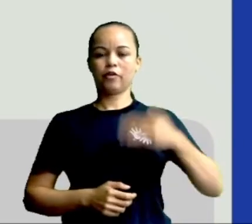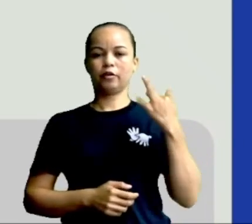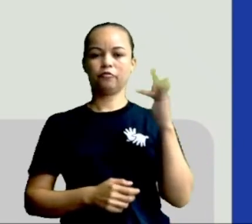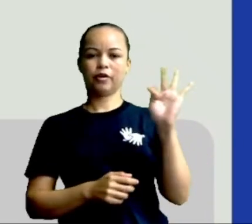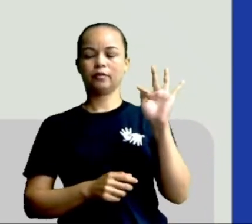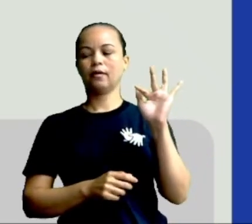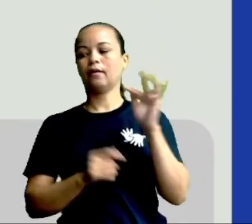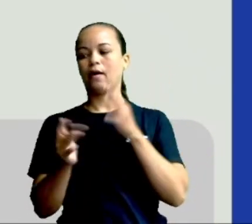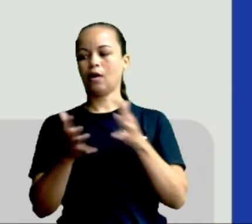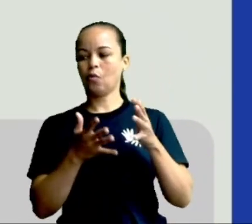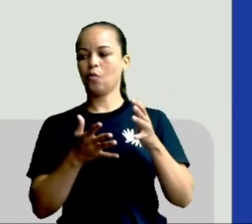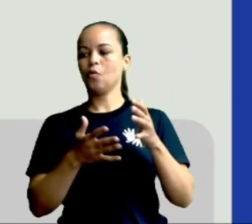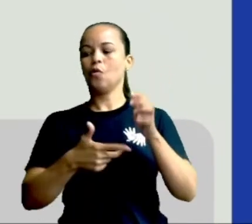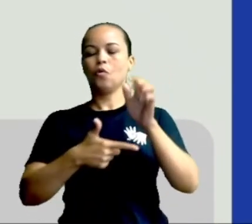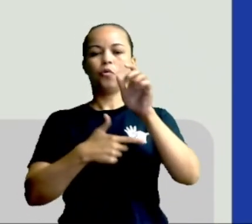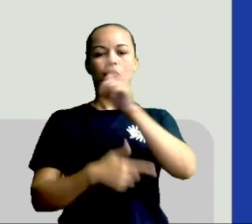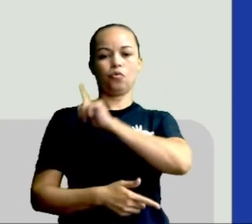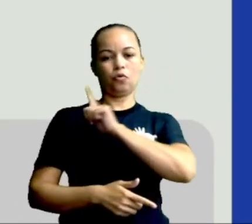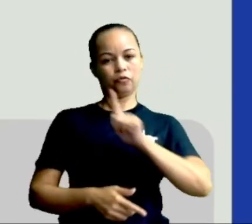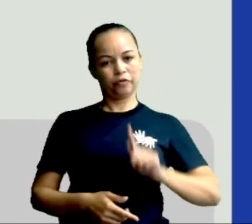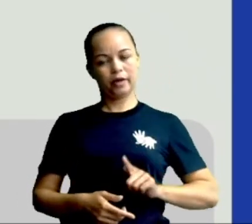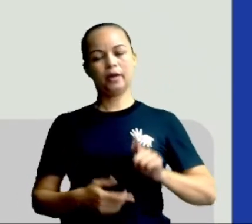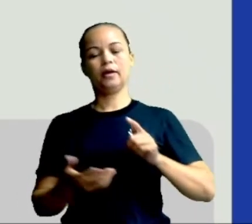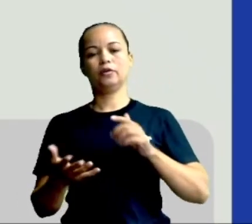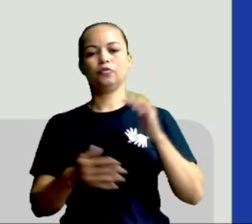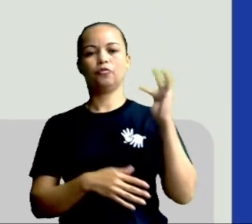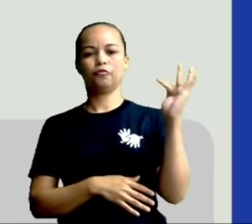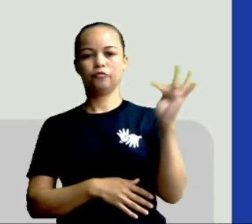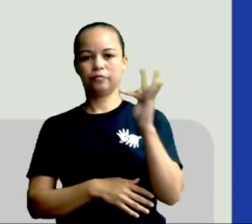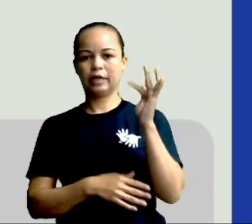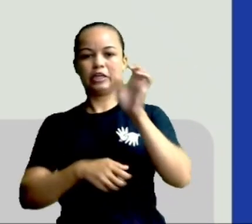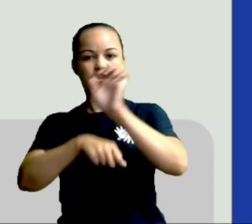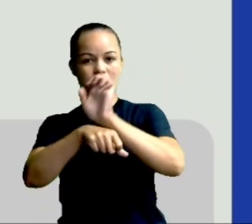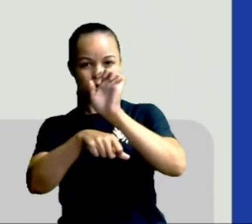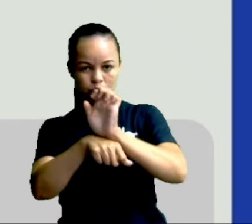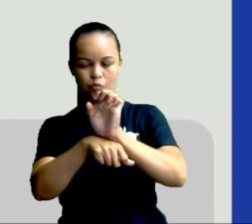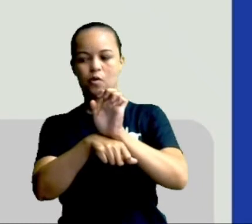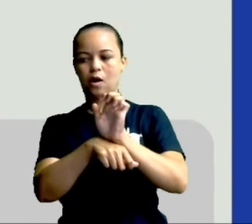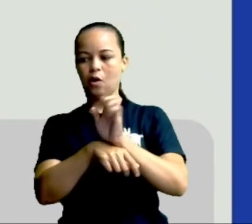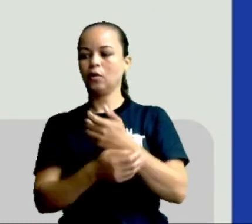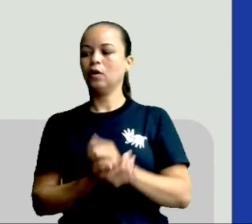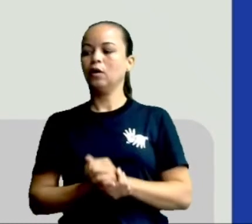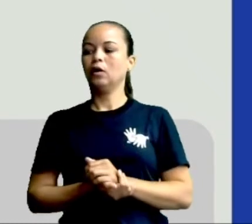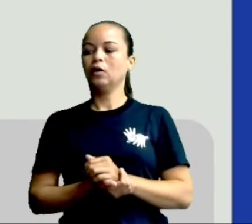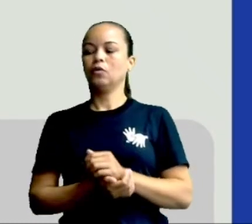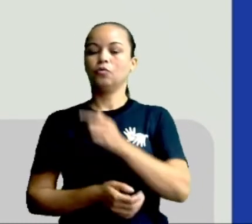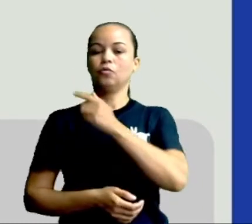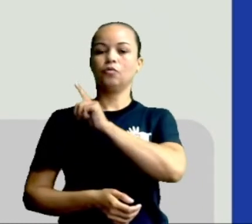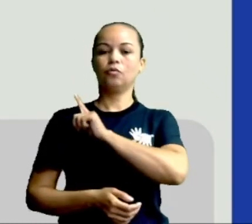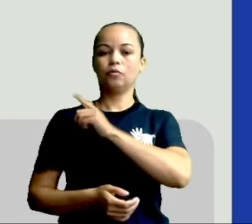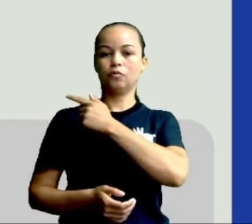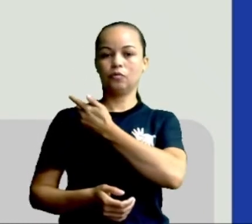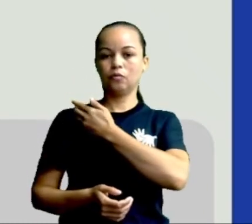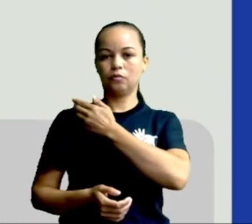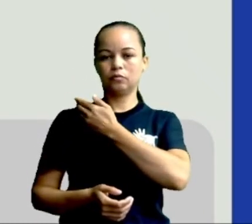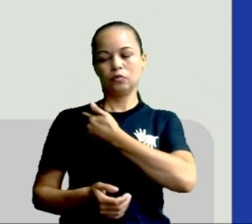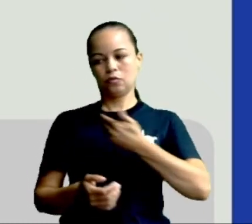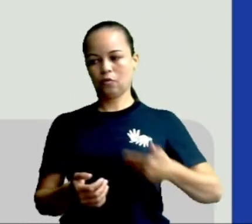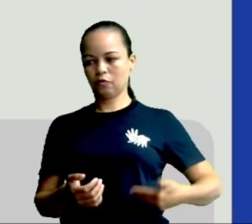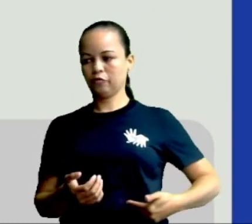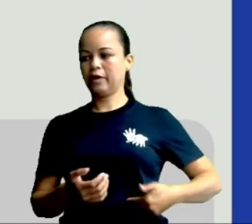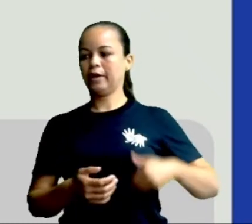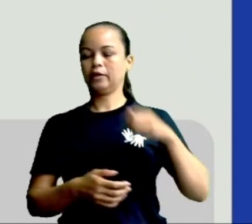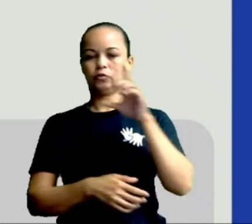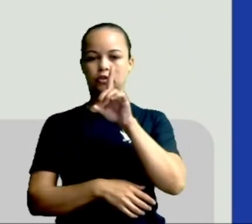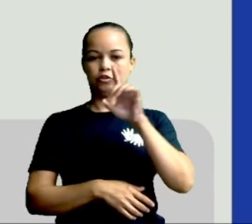os governos estaduais por isso federalista tá é o governo do Distrito Federal Brasília